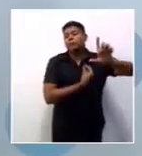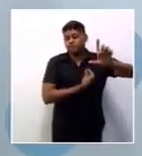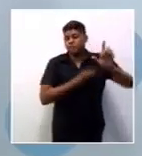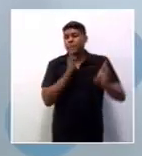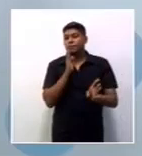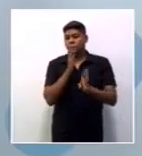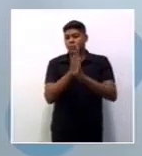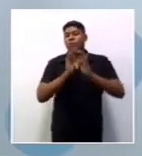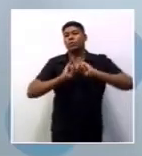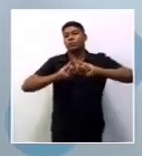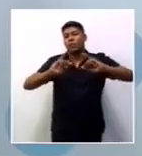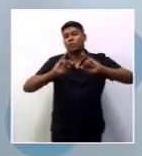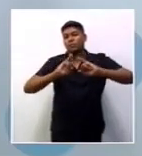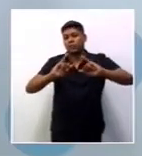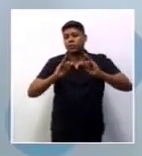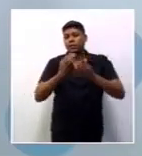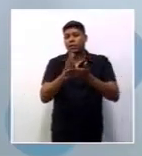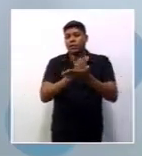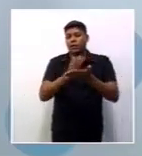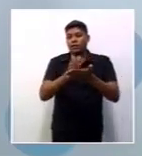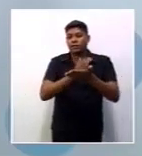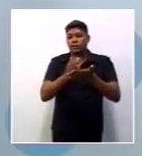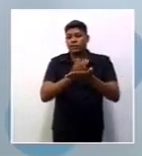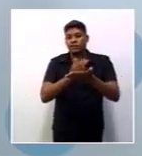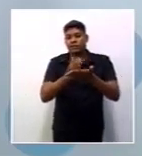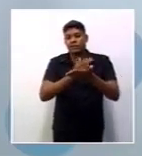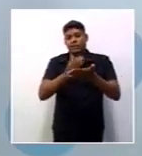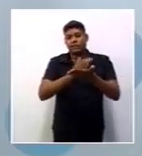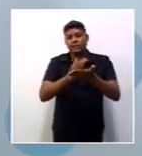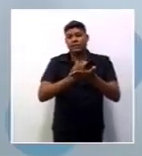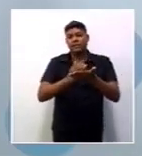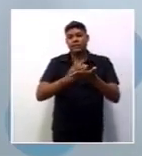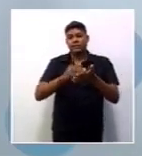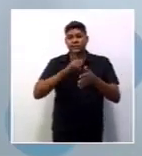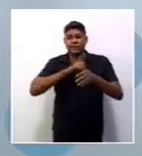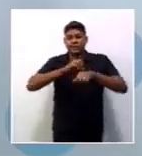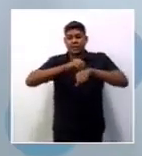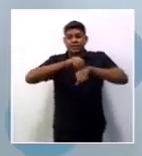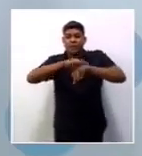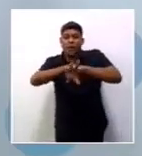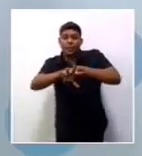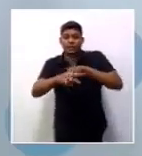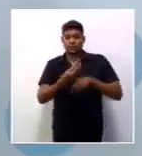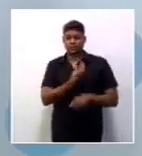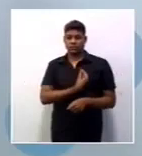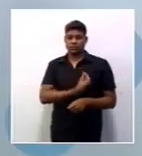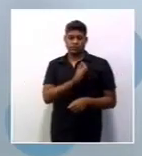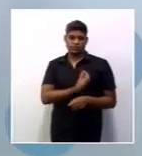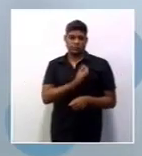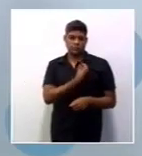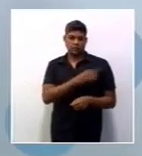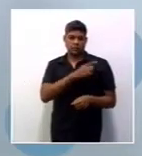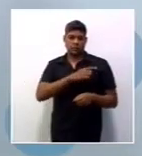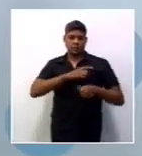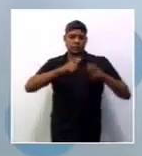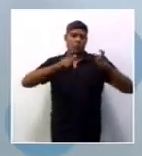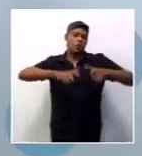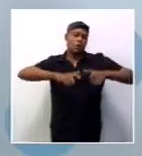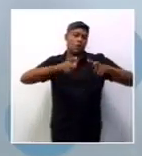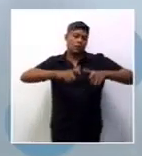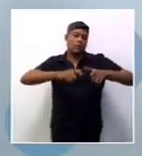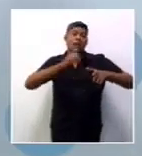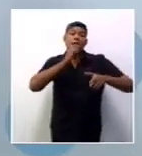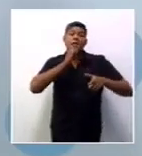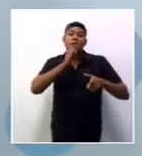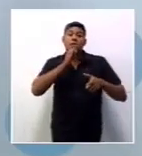achar essas notícias. Às vezes, os noticiários eles só passam informações que já estão contidas em algum lugar. Né? Por